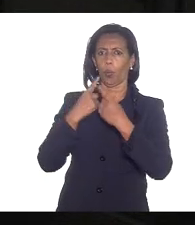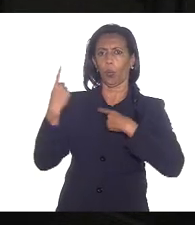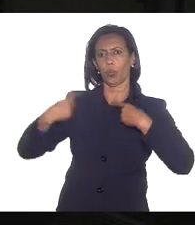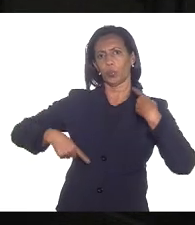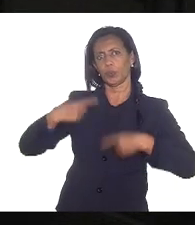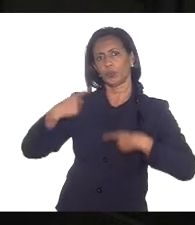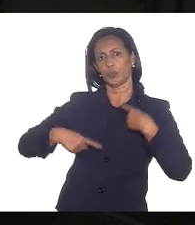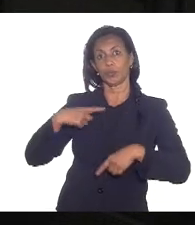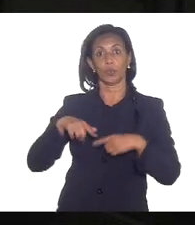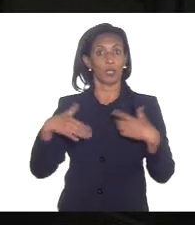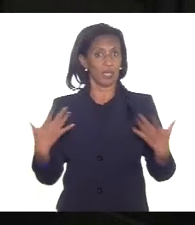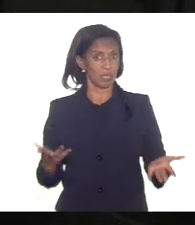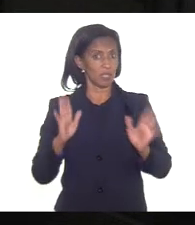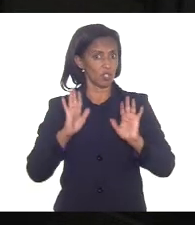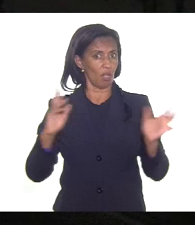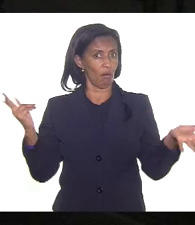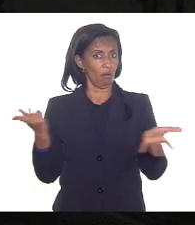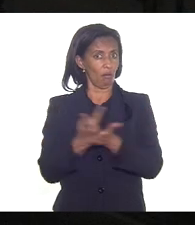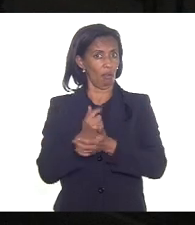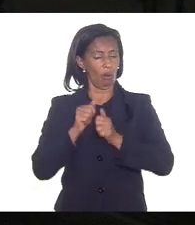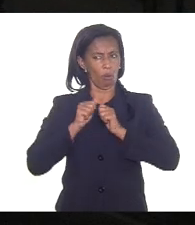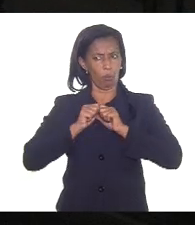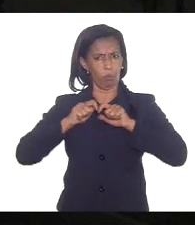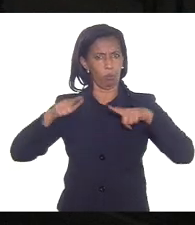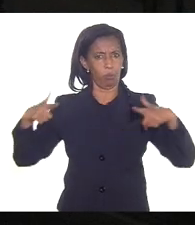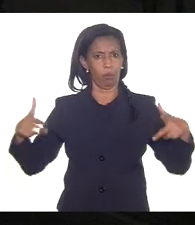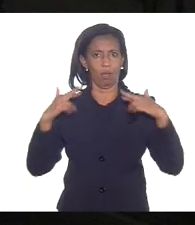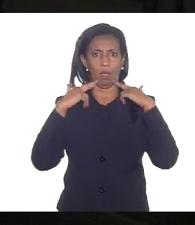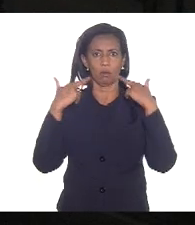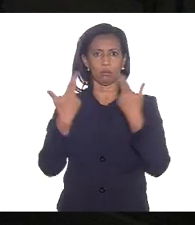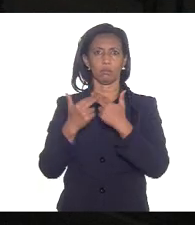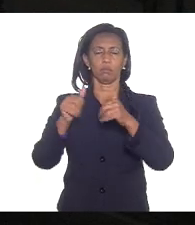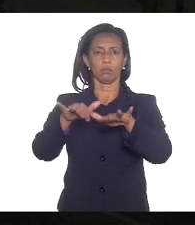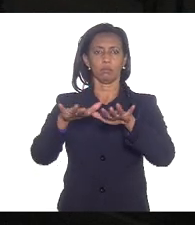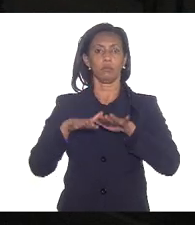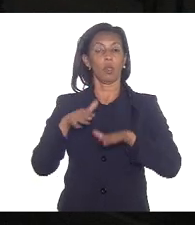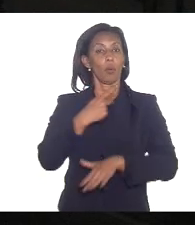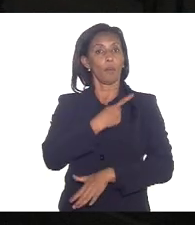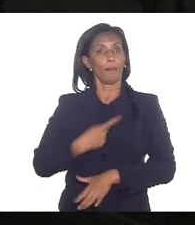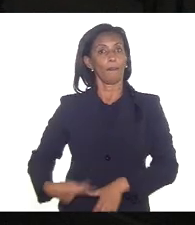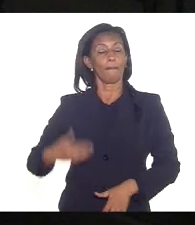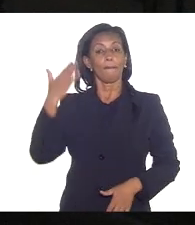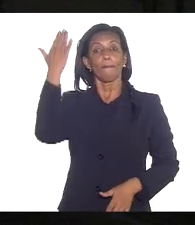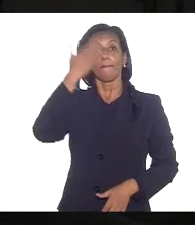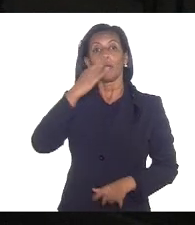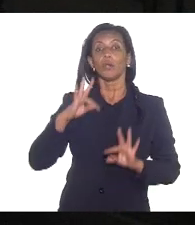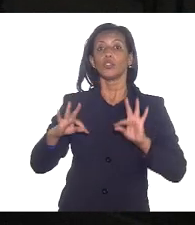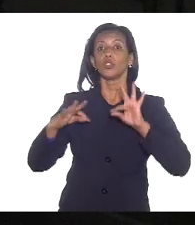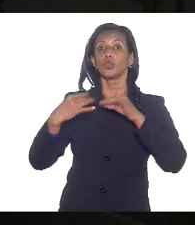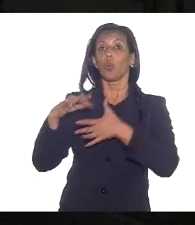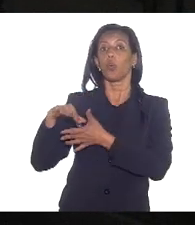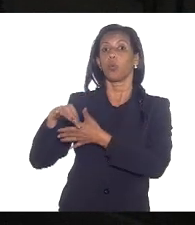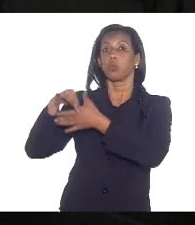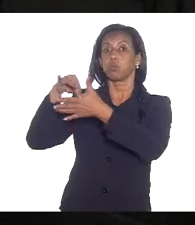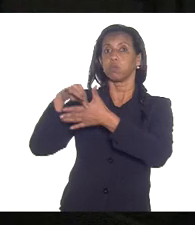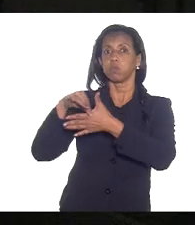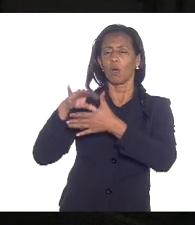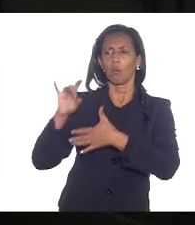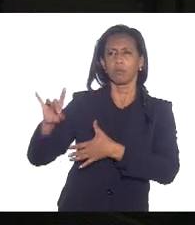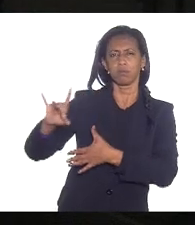debate e assim foi feita uma ampla audiência pública com a presença de todas as representações